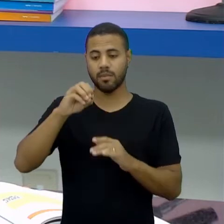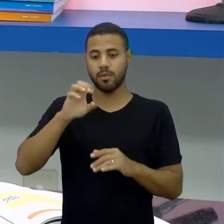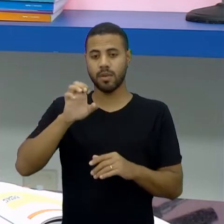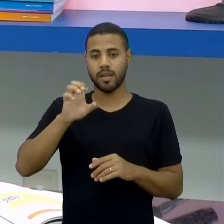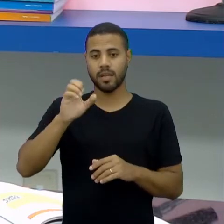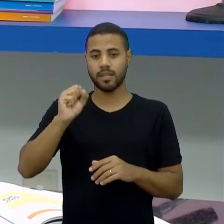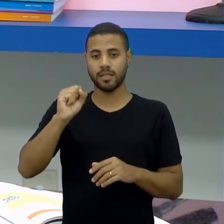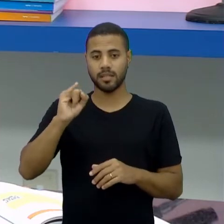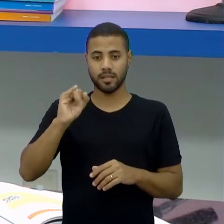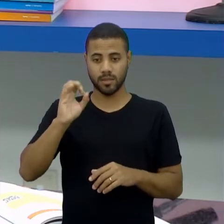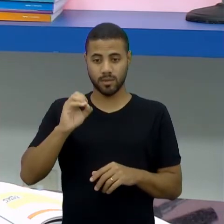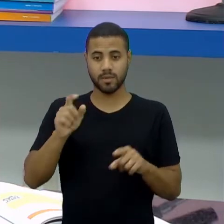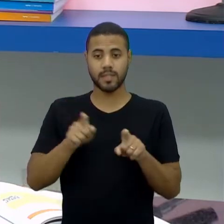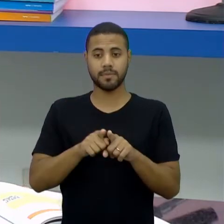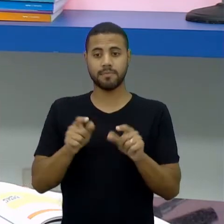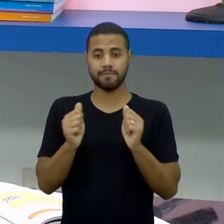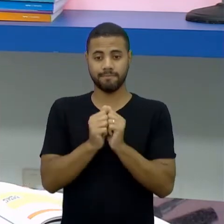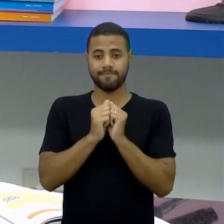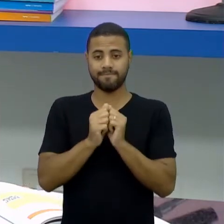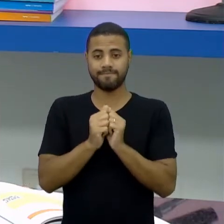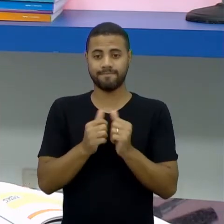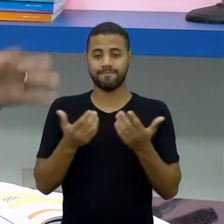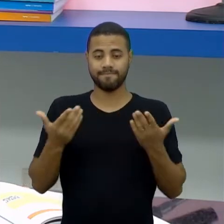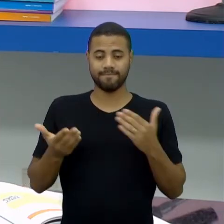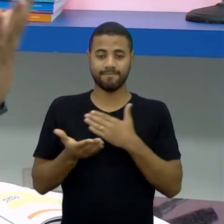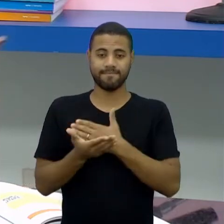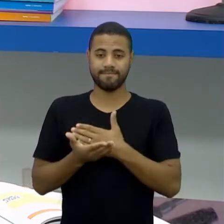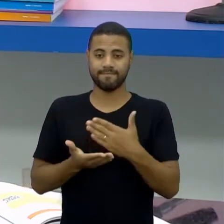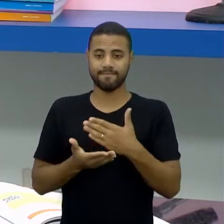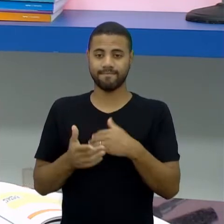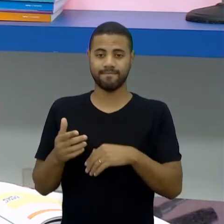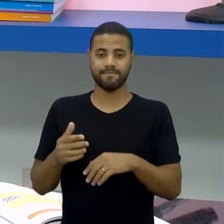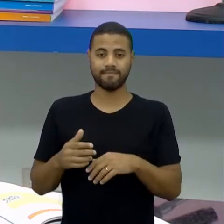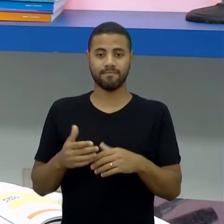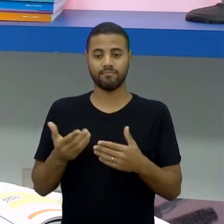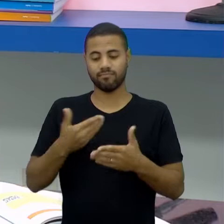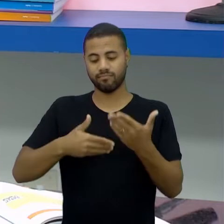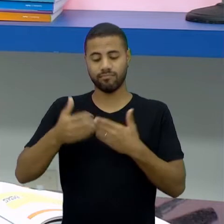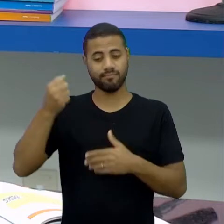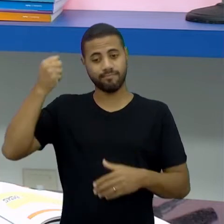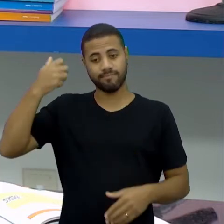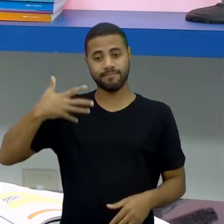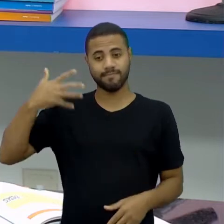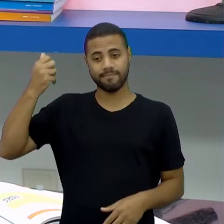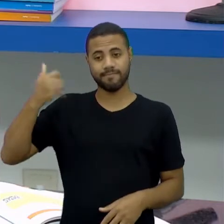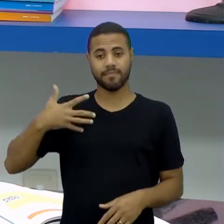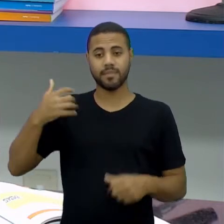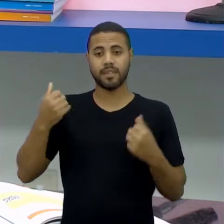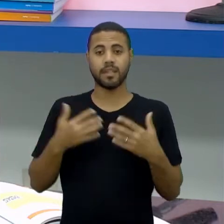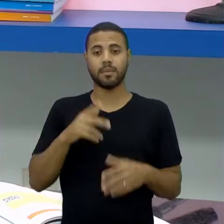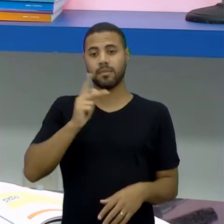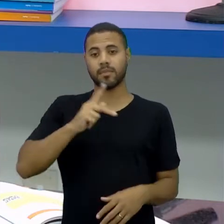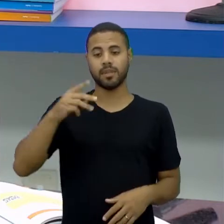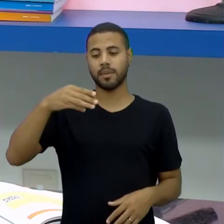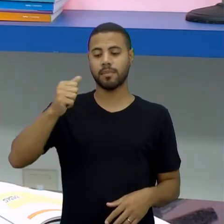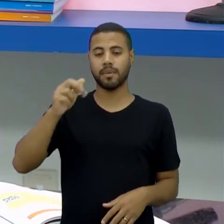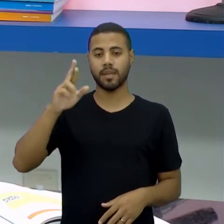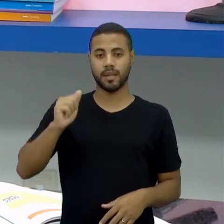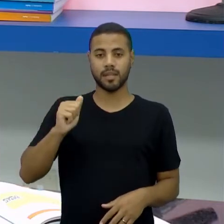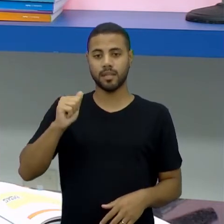aula com a gente. Então, assim, nós só vamos iniciar fazendo aí a nossa audiodescrição. E eu sou a professora